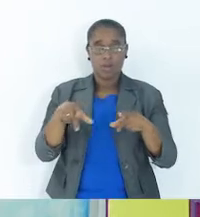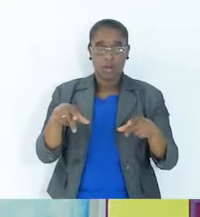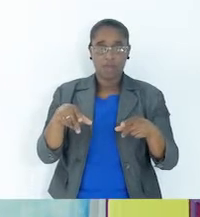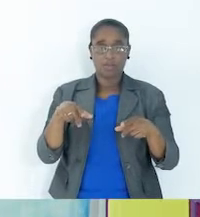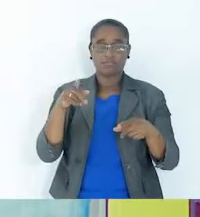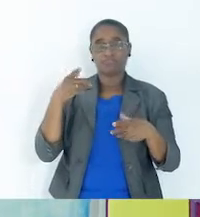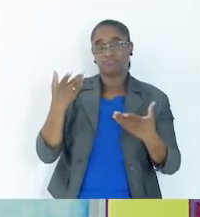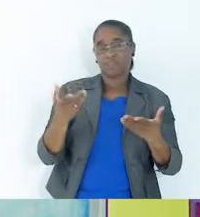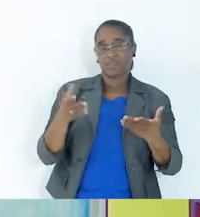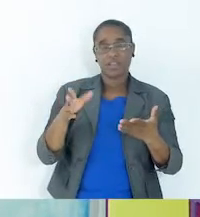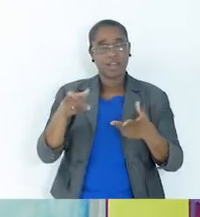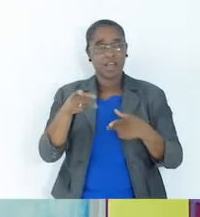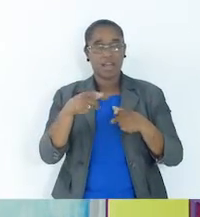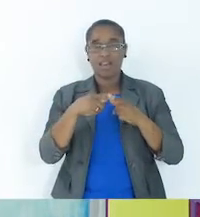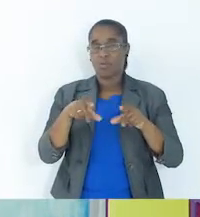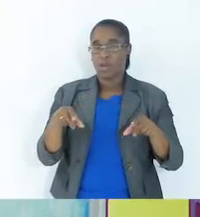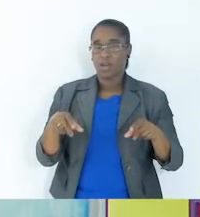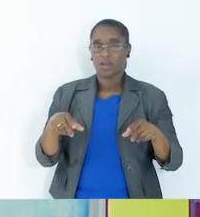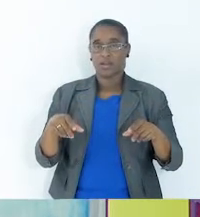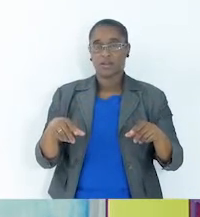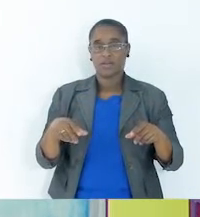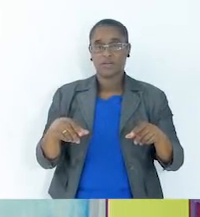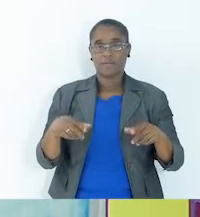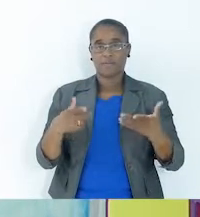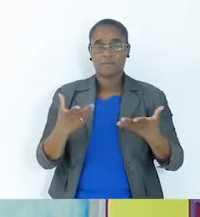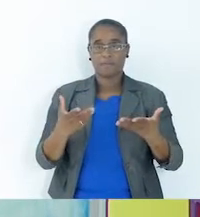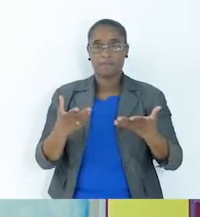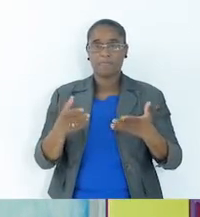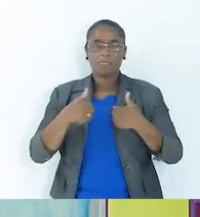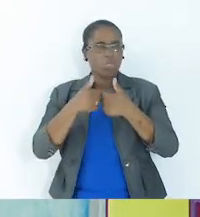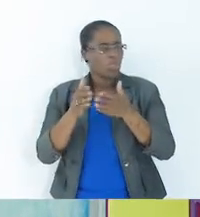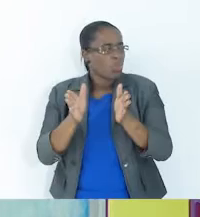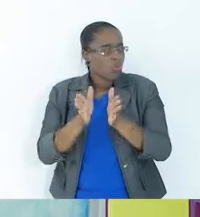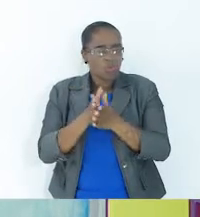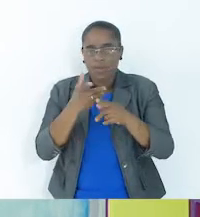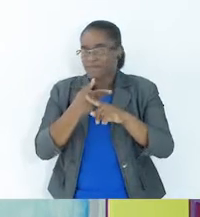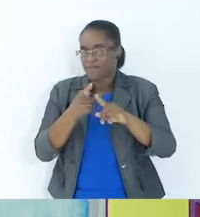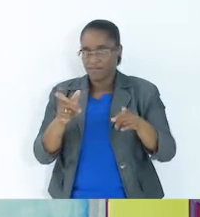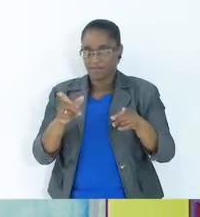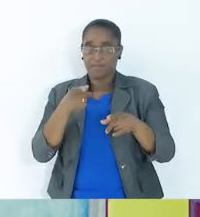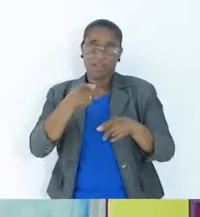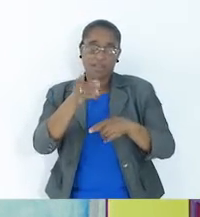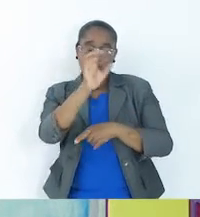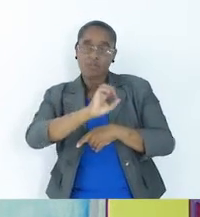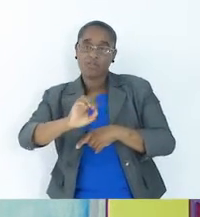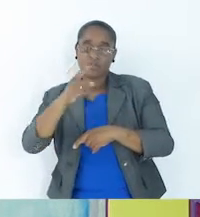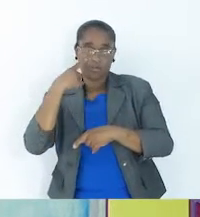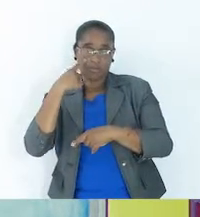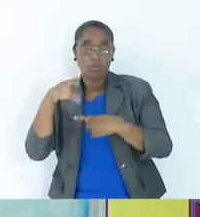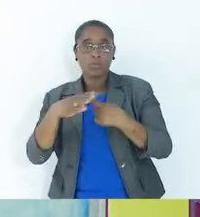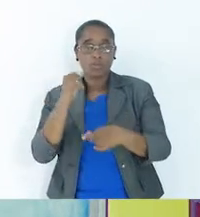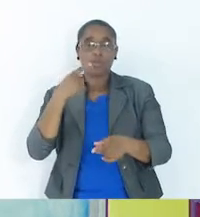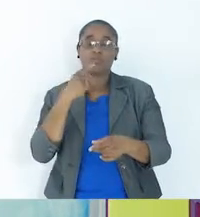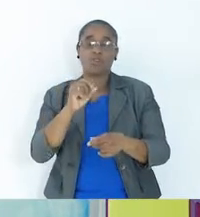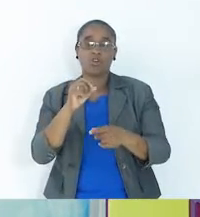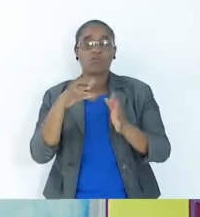Dás lá a linguagem uma roupagem totalmente diferente. Aí vocês vão encontrar aquilo que nós chamamos de